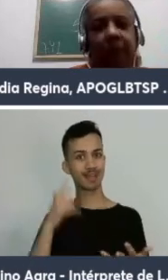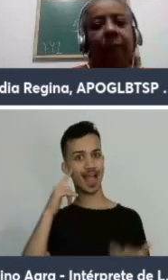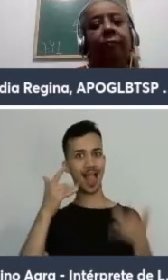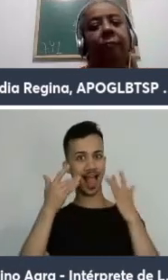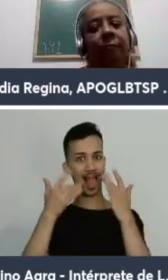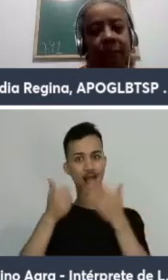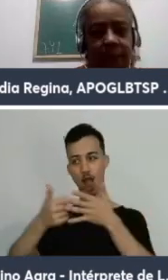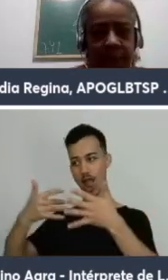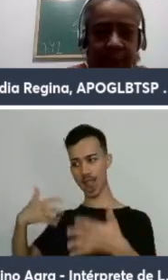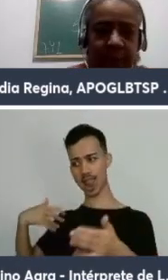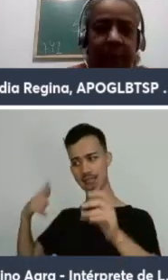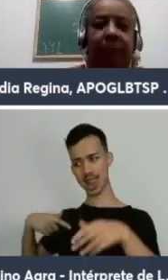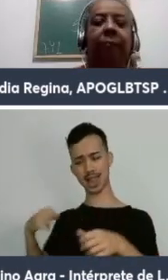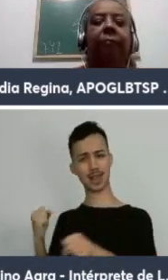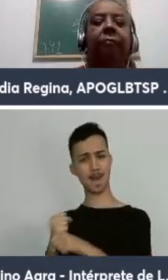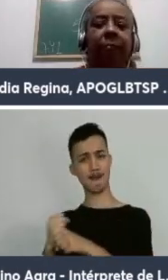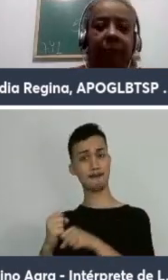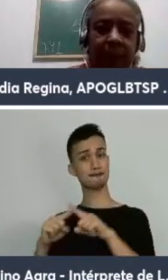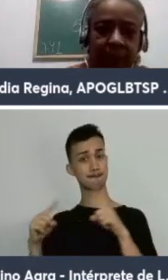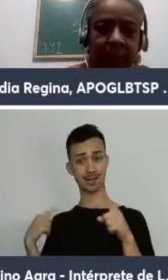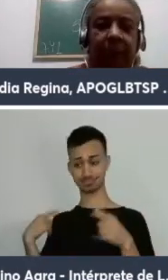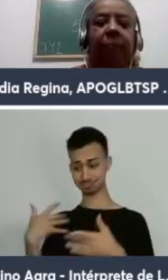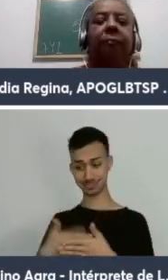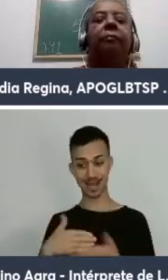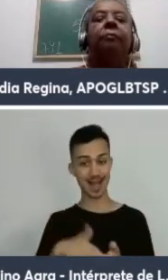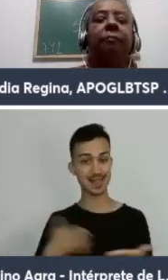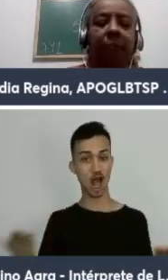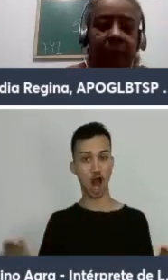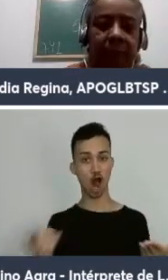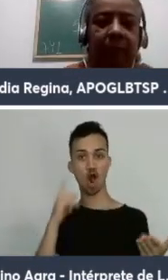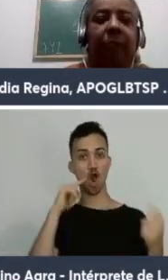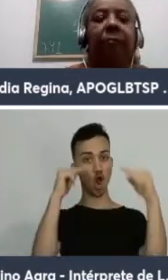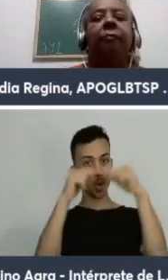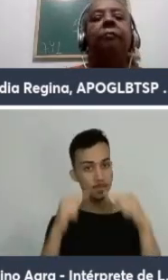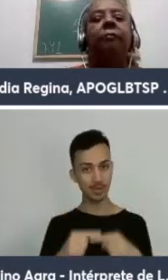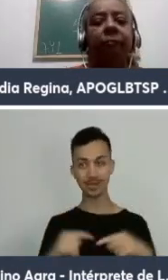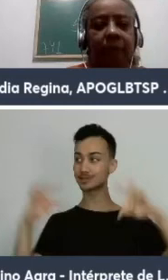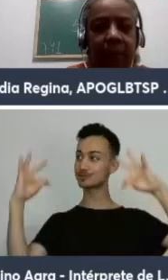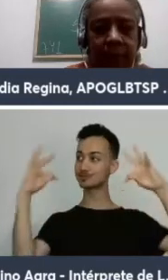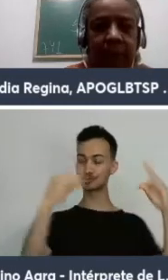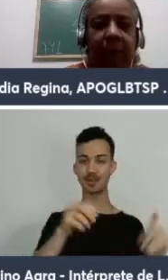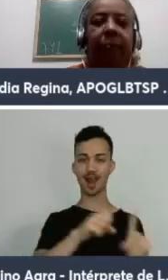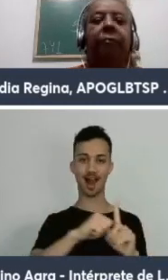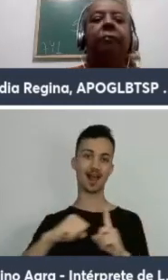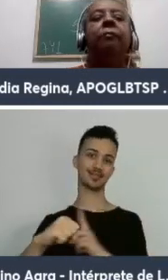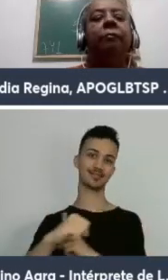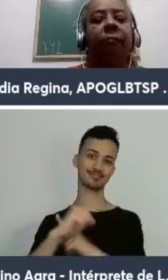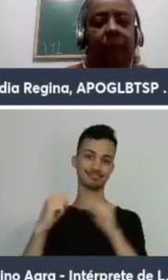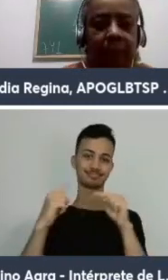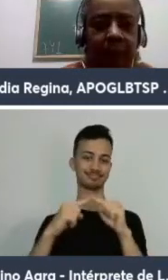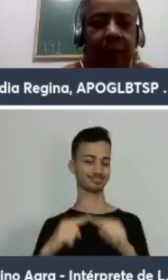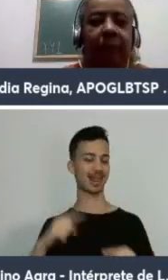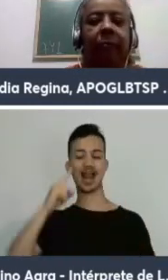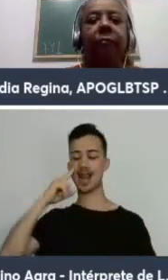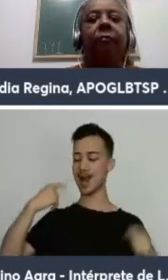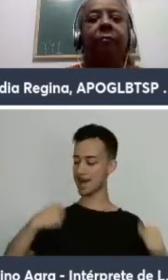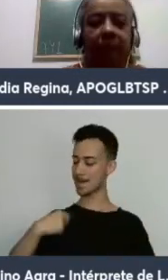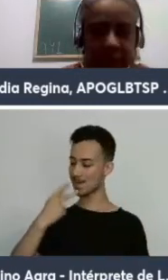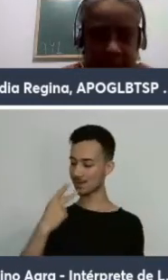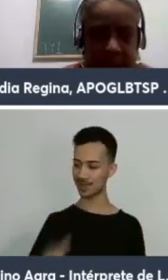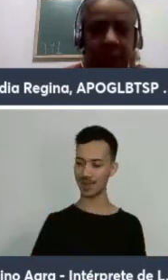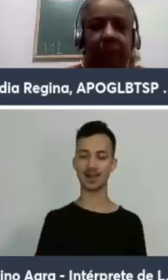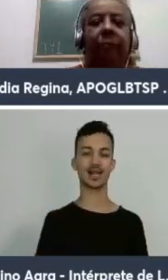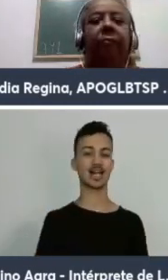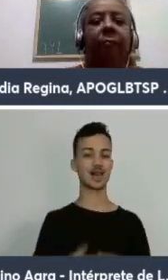ainda é vanguarda, parece mentira que nos dias de hoje ainda seja, isso ainda precise ser ouvido, escutado, visto, não é?